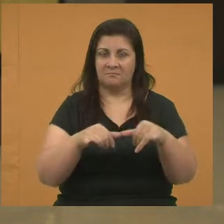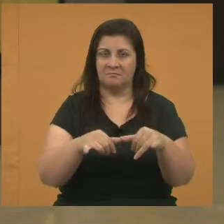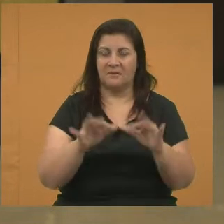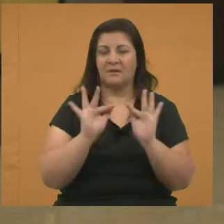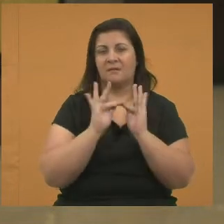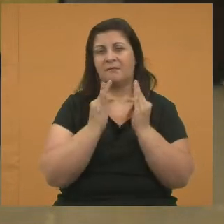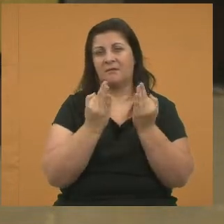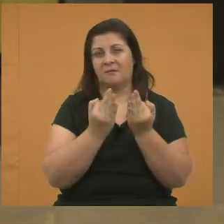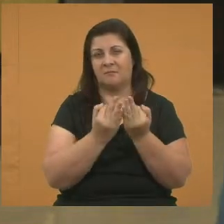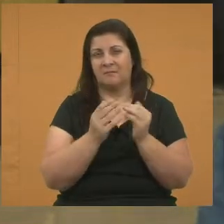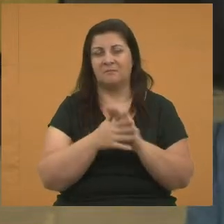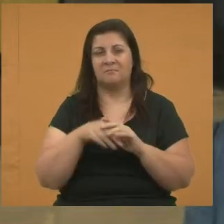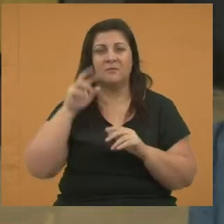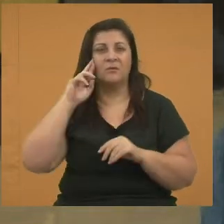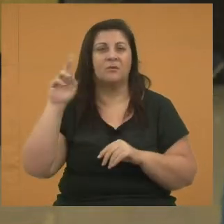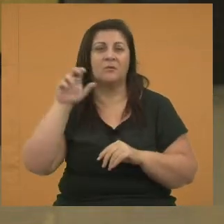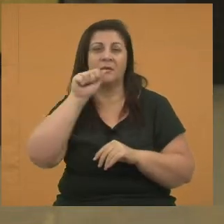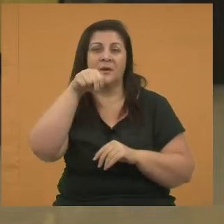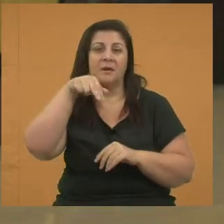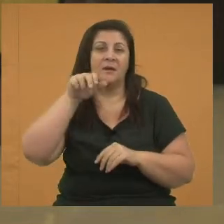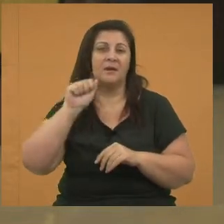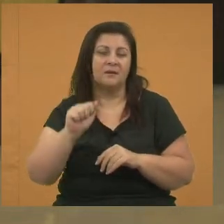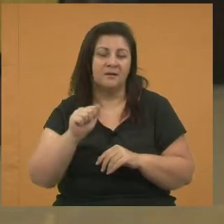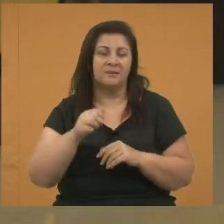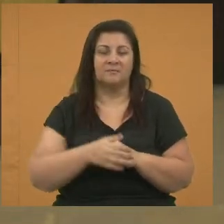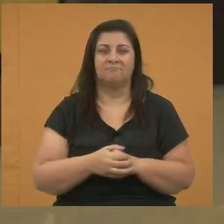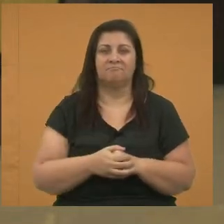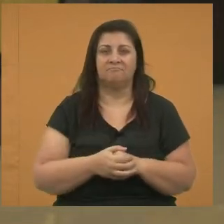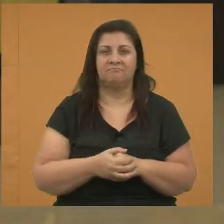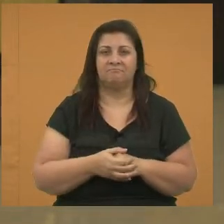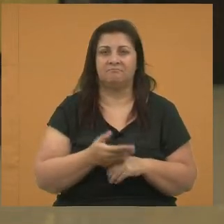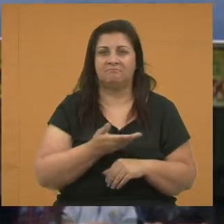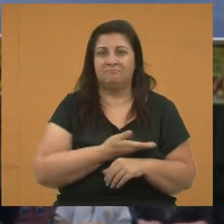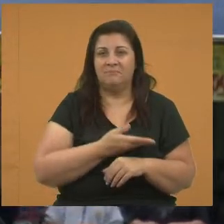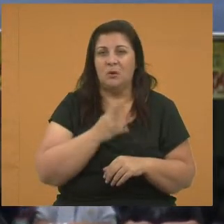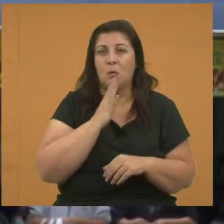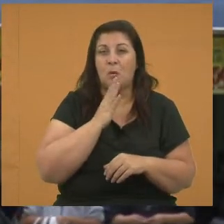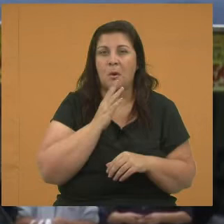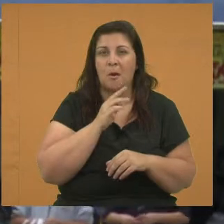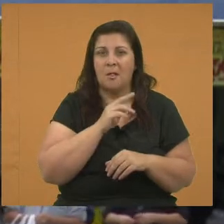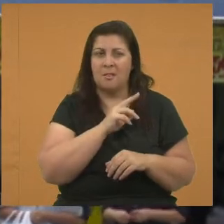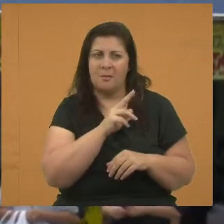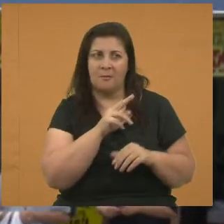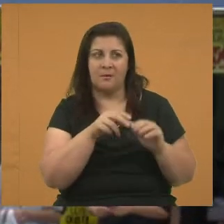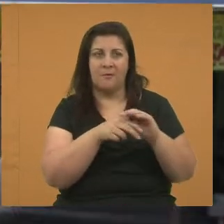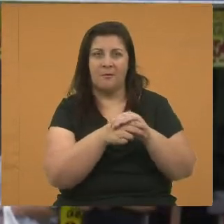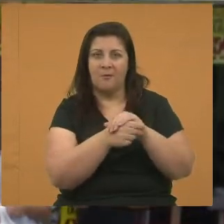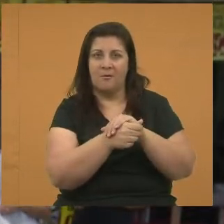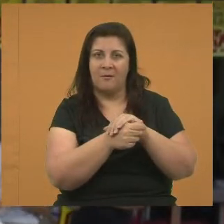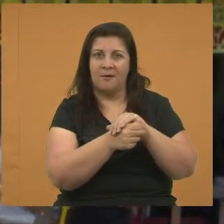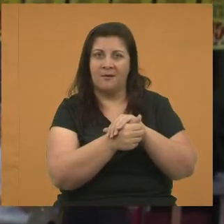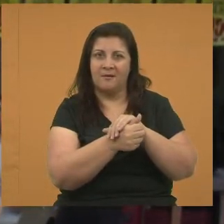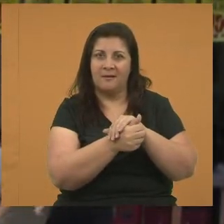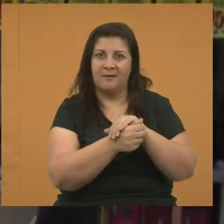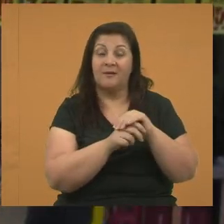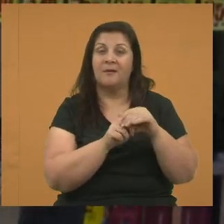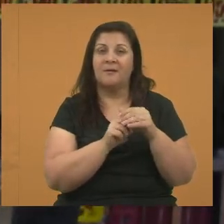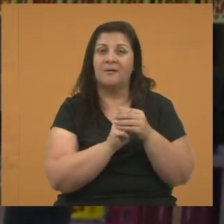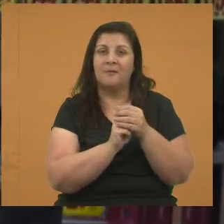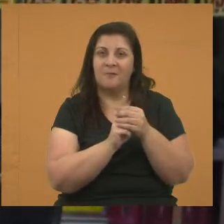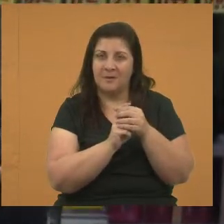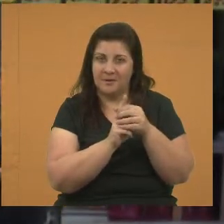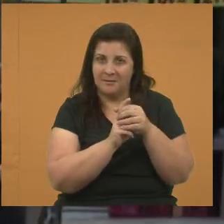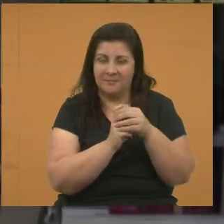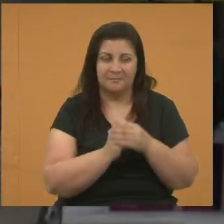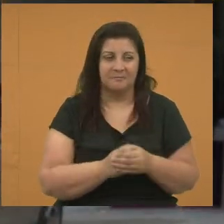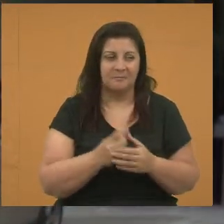Ana, do Dinarte, Lindomar de Souza, meu amigo conhecido como Goiaba. O Mercado Família está há mais de 15 anos lá na